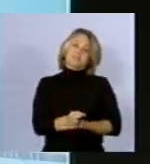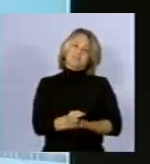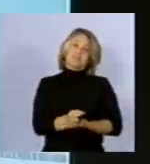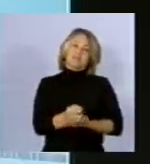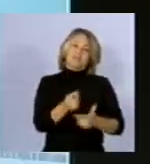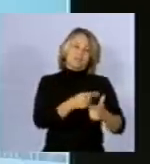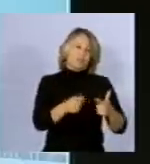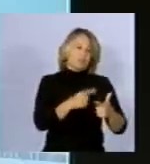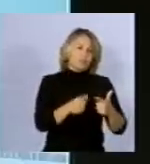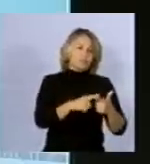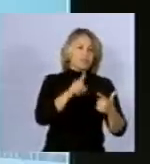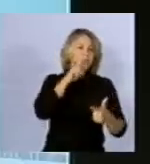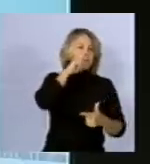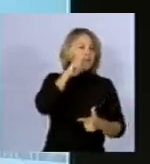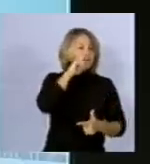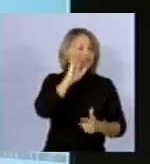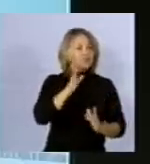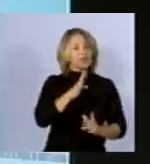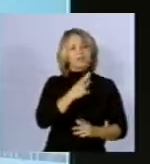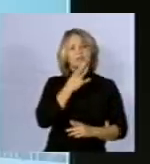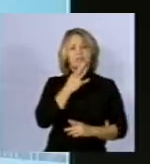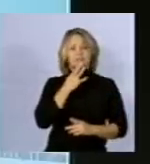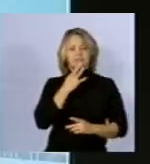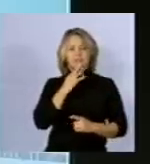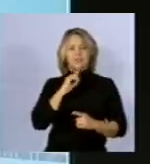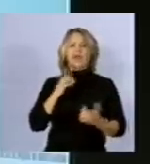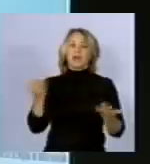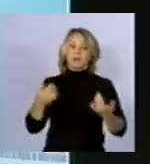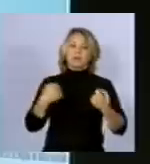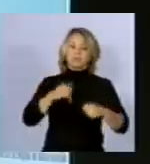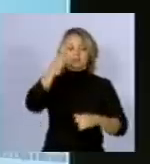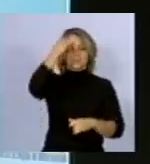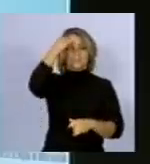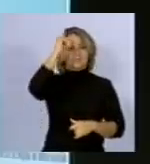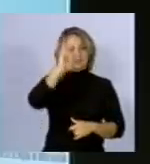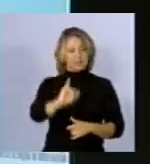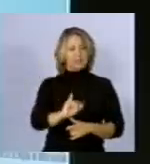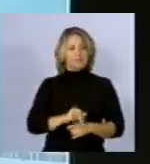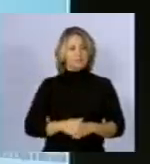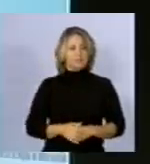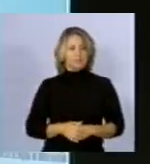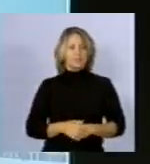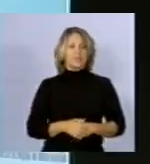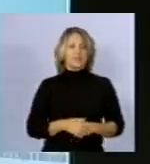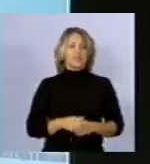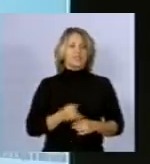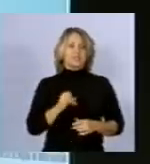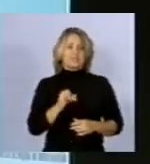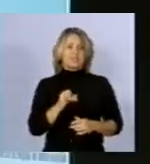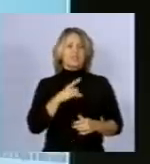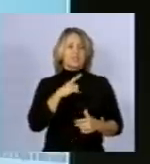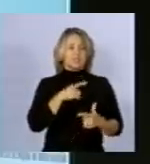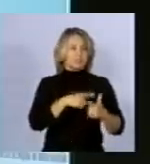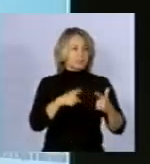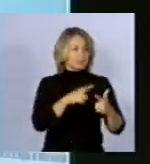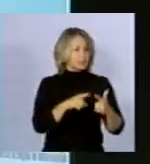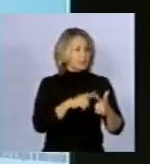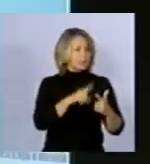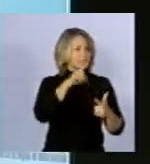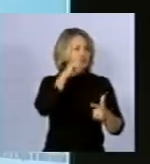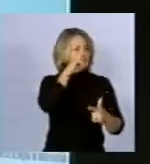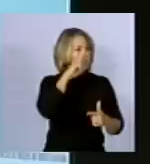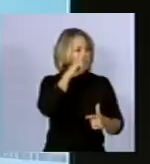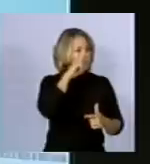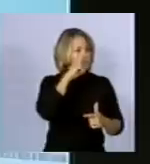conhecido e fazer uma transição da precaução paraa prevenção uma vez que eu tenho um risco a saúde pública